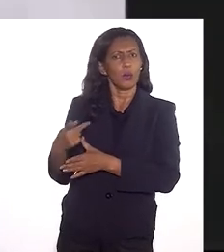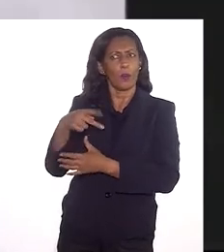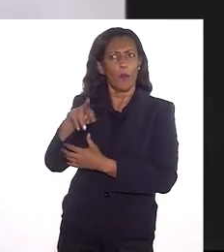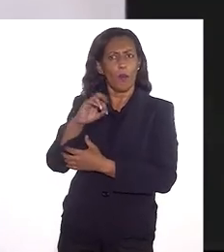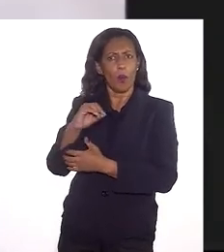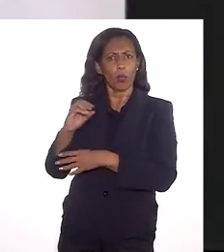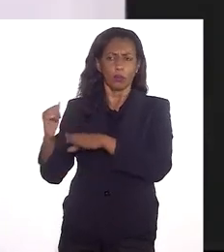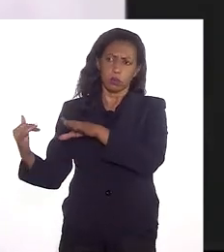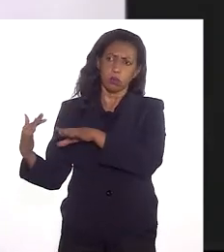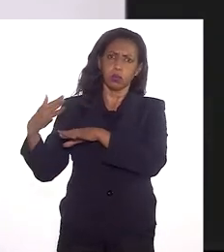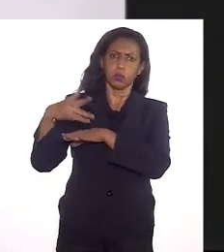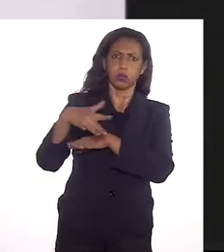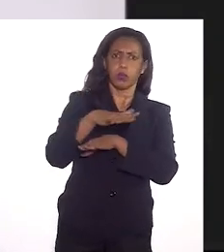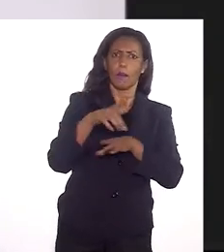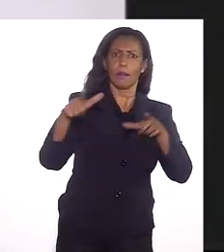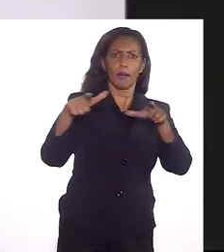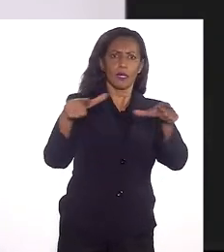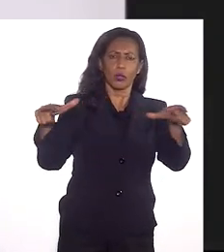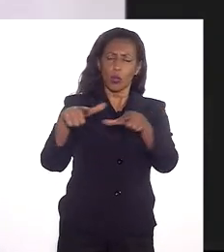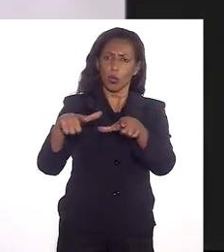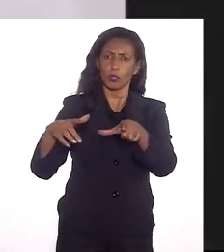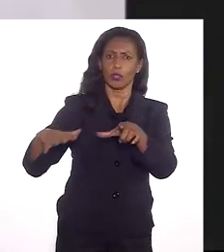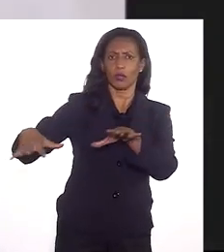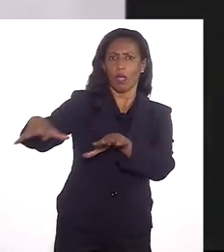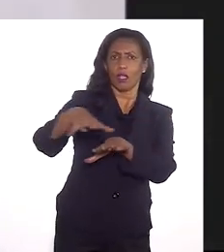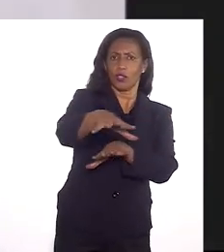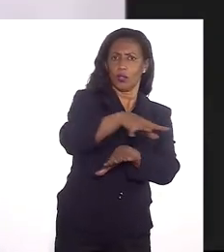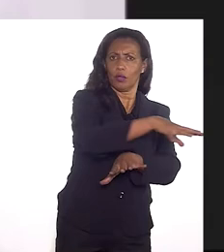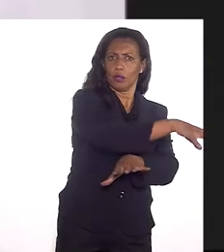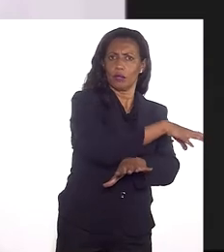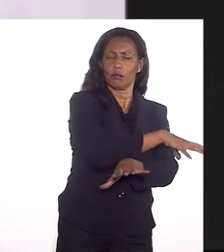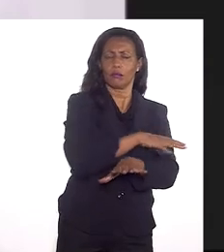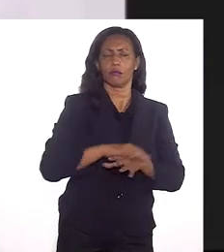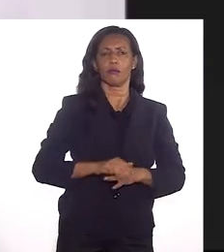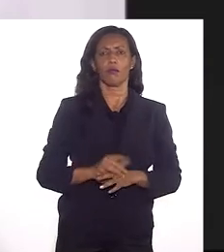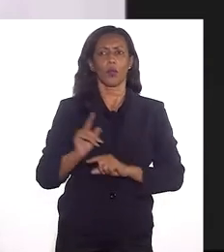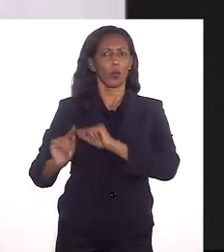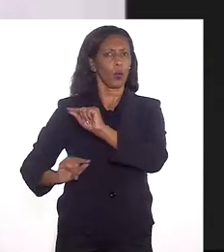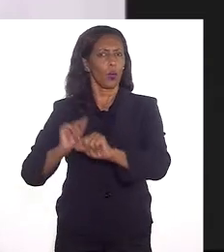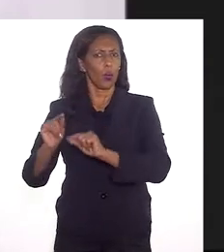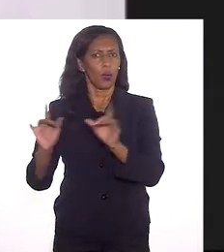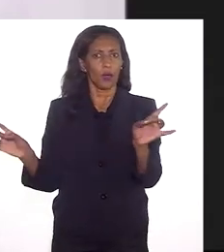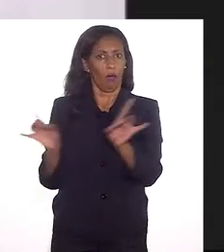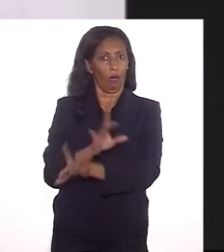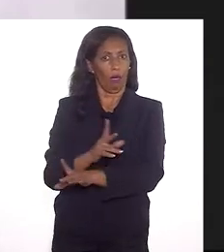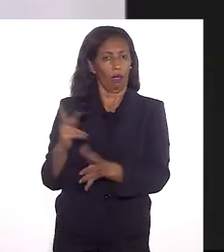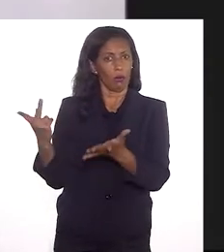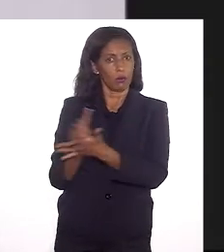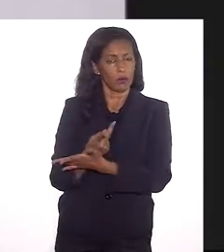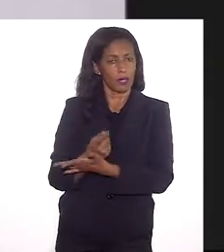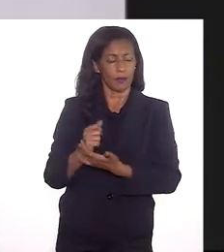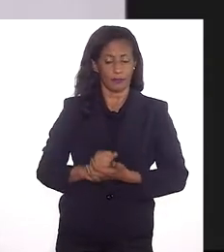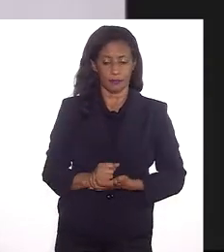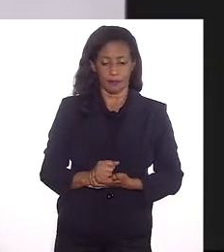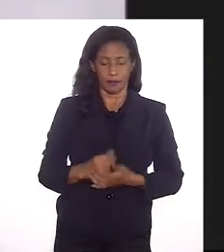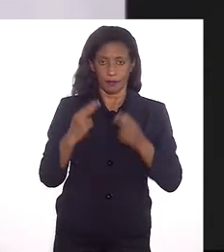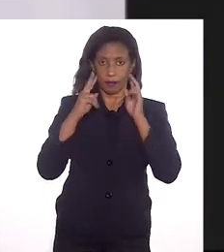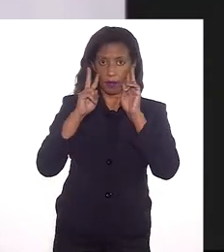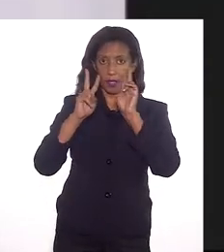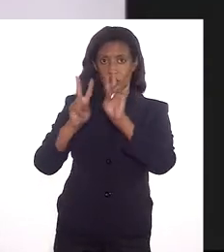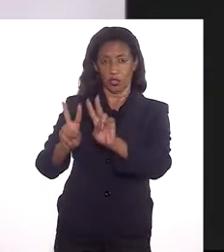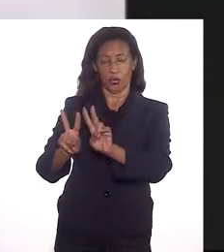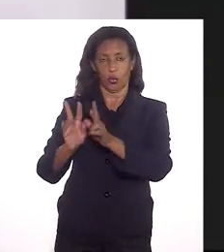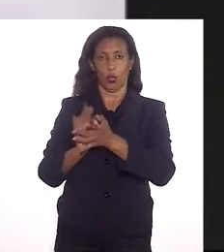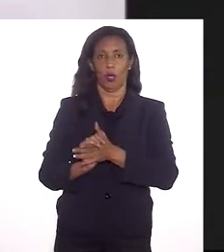Porto, ele pode ser transbordado para essas outras regiões. Então, o que acaba acontecendo é que a gente